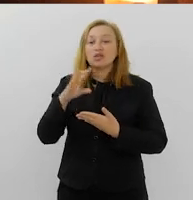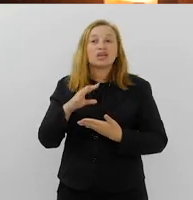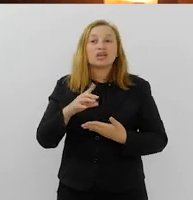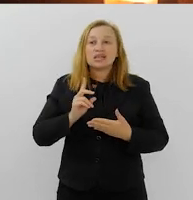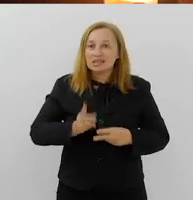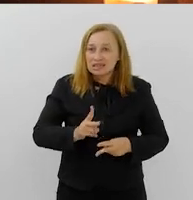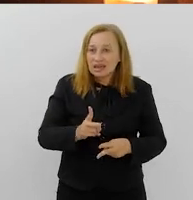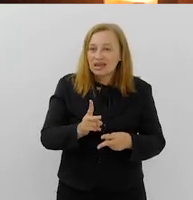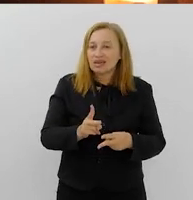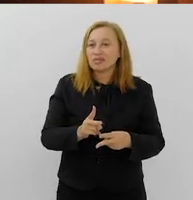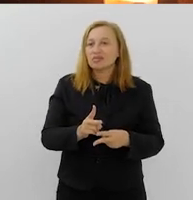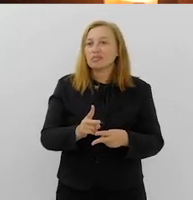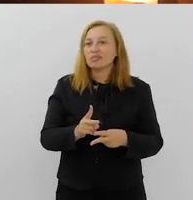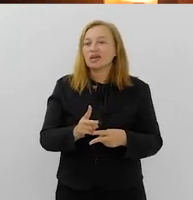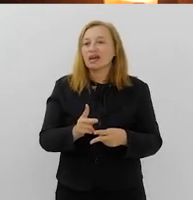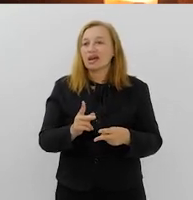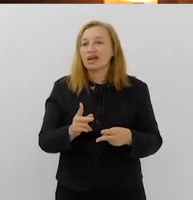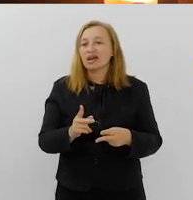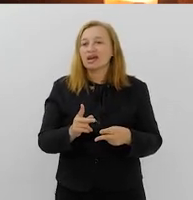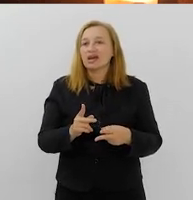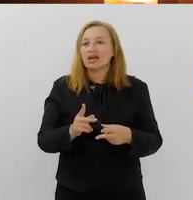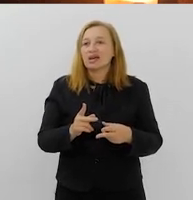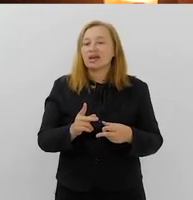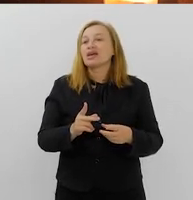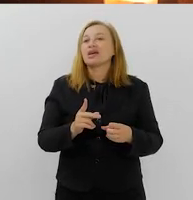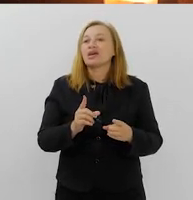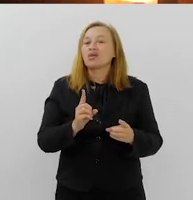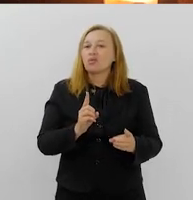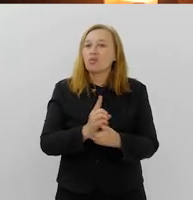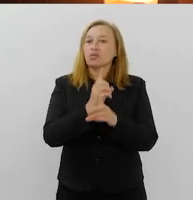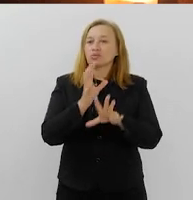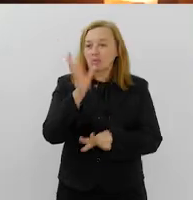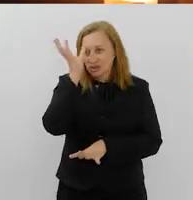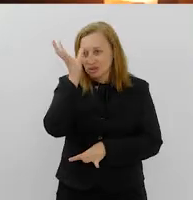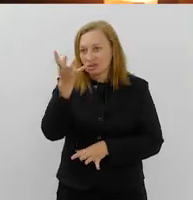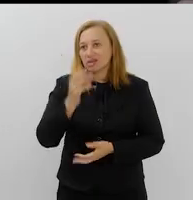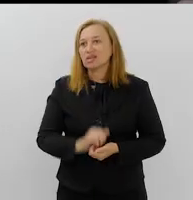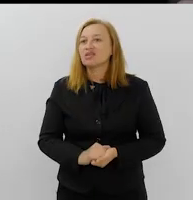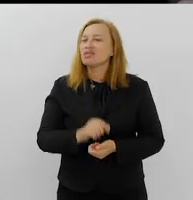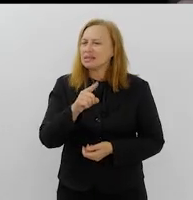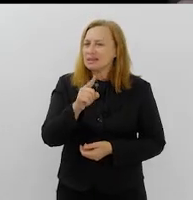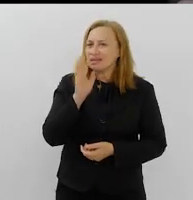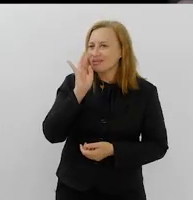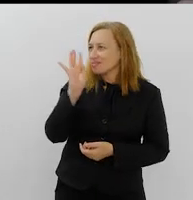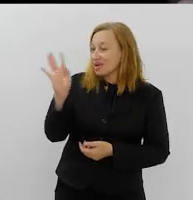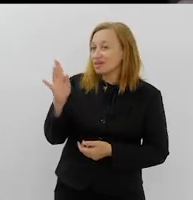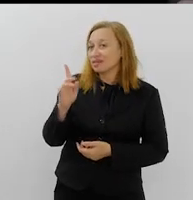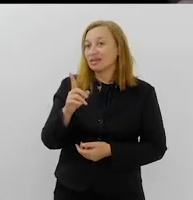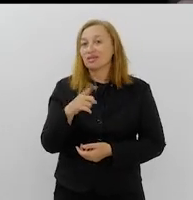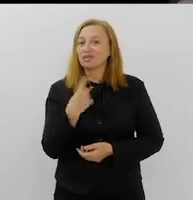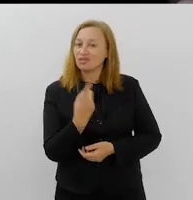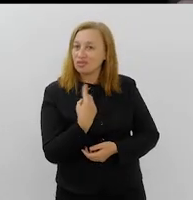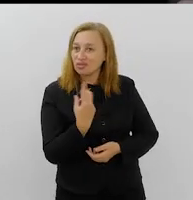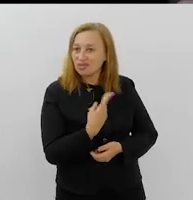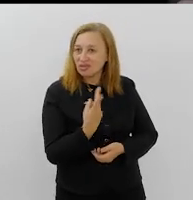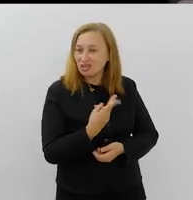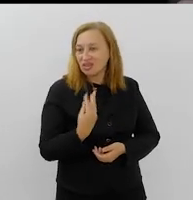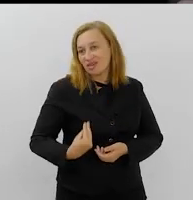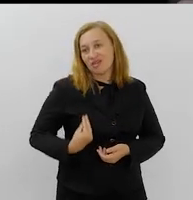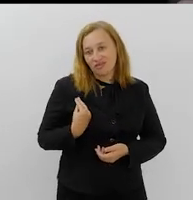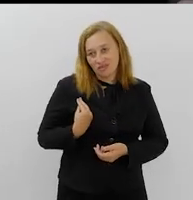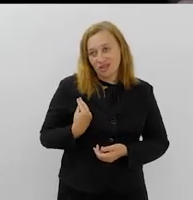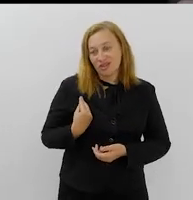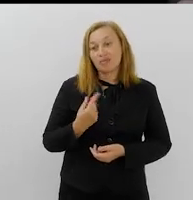sempre aparece um caminho para que a gente dê uma solução. Vocês não imaginam, não, mas a gente tem uma vida assim muito para